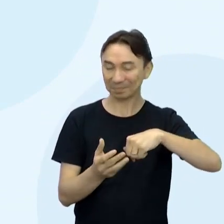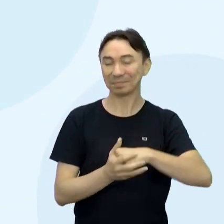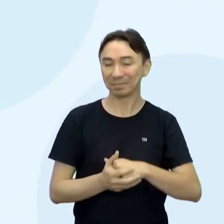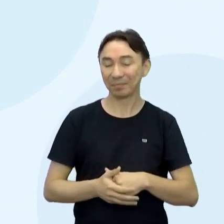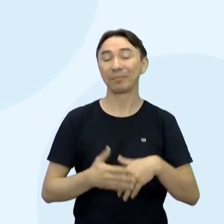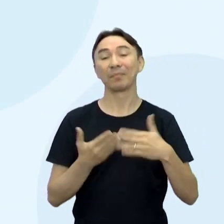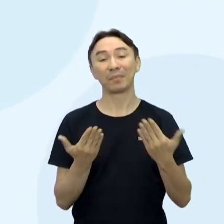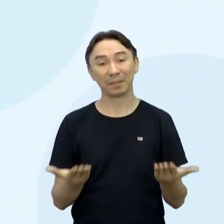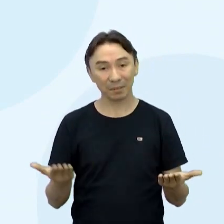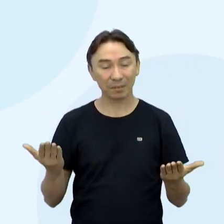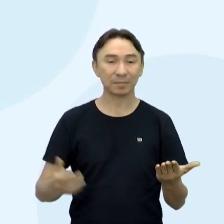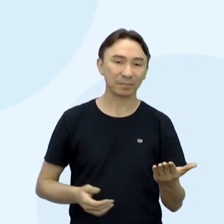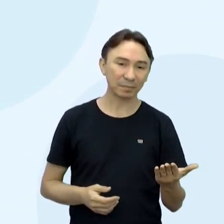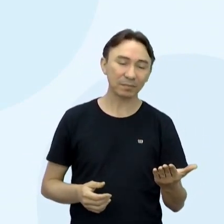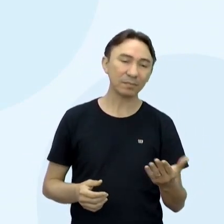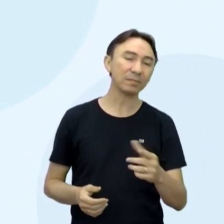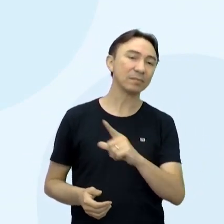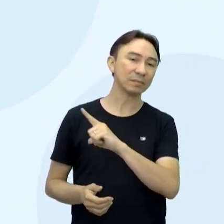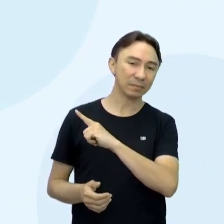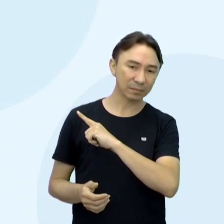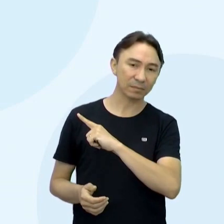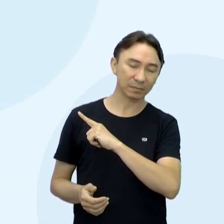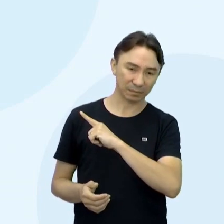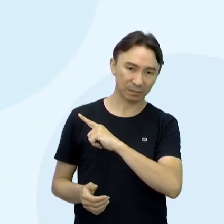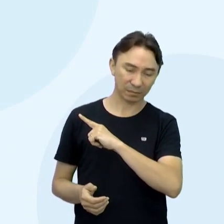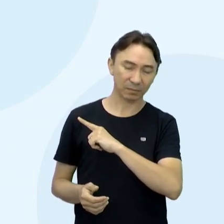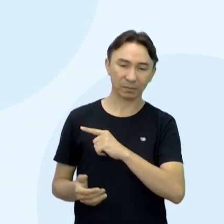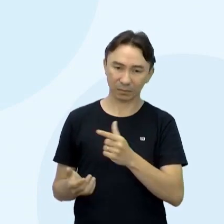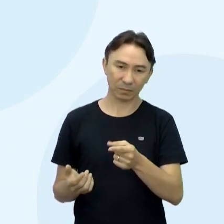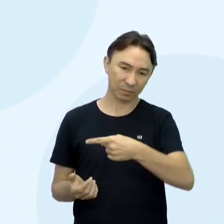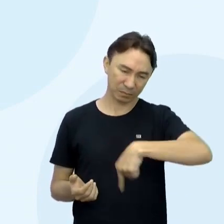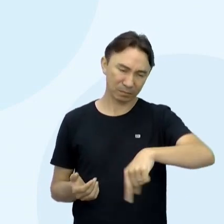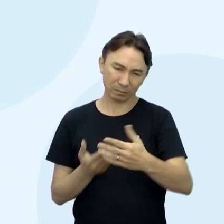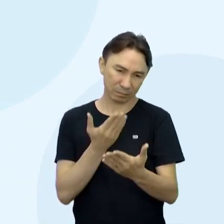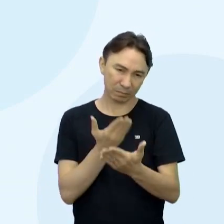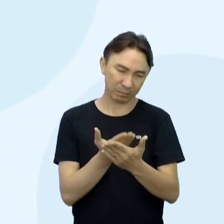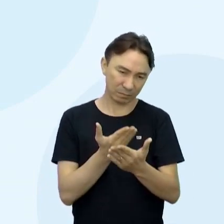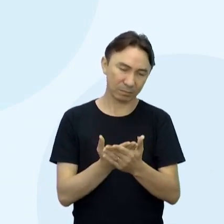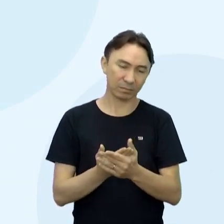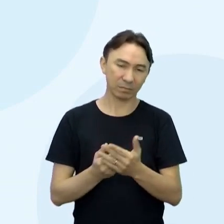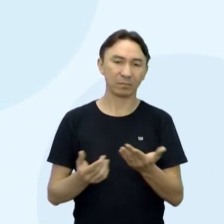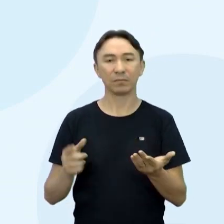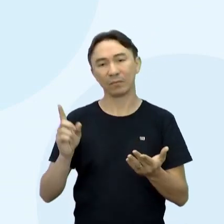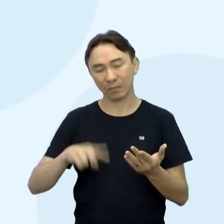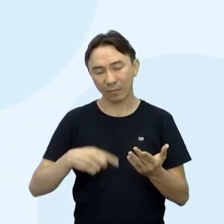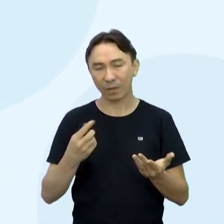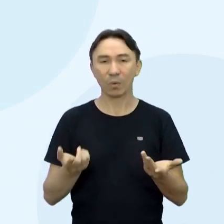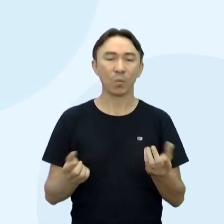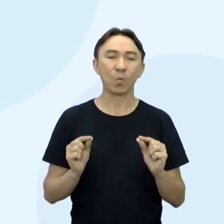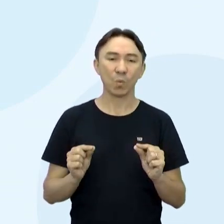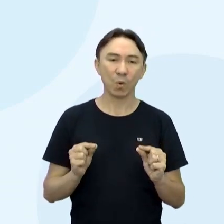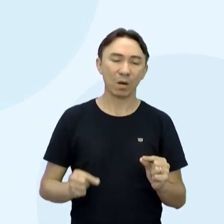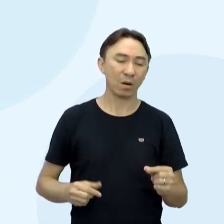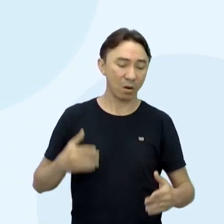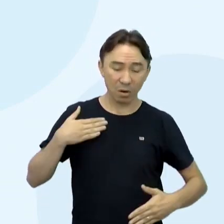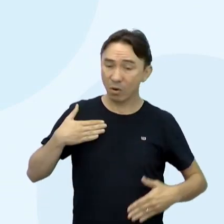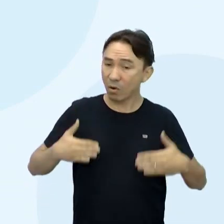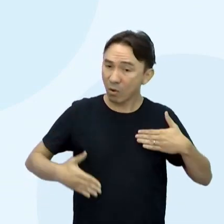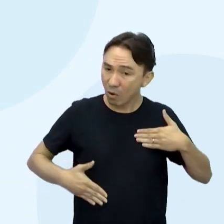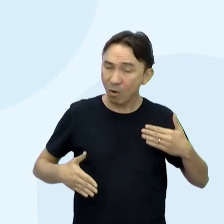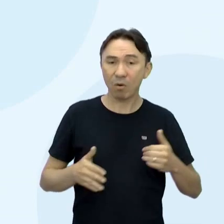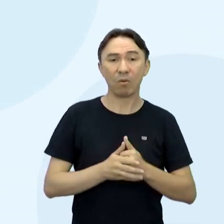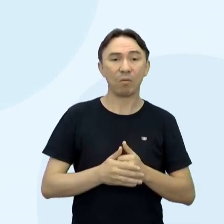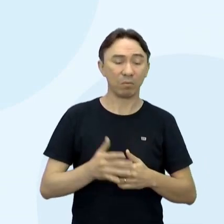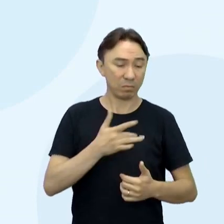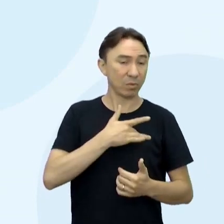ter aí como objetos, né, do nosso estudo o corpo, a saúde, as linguagens de